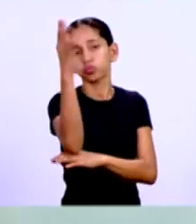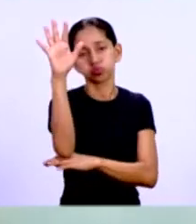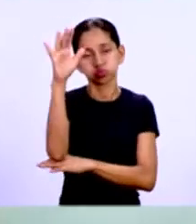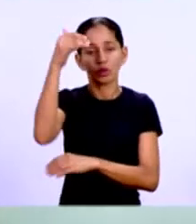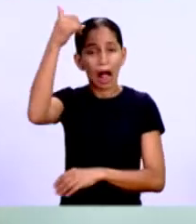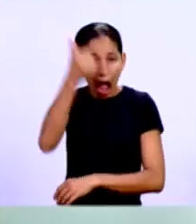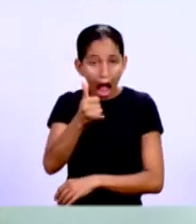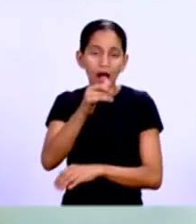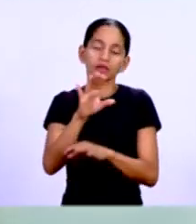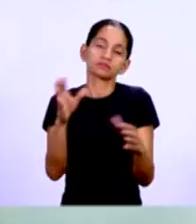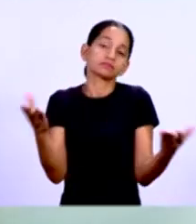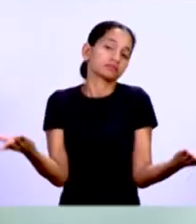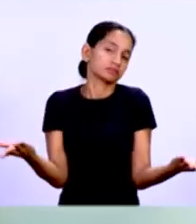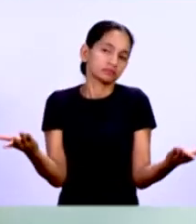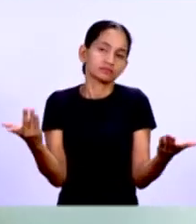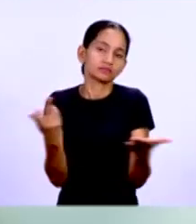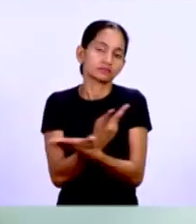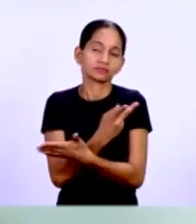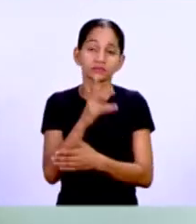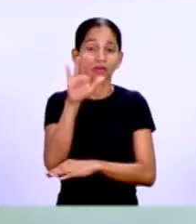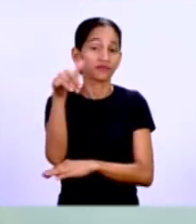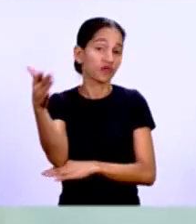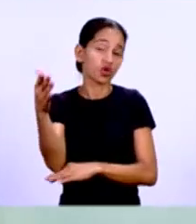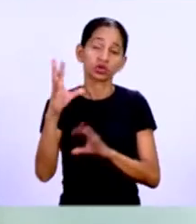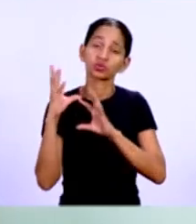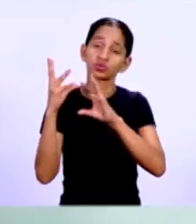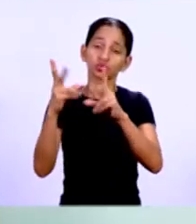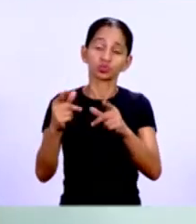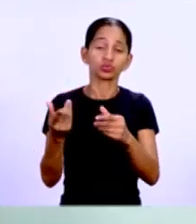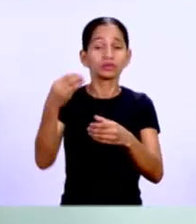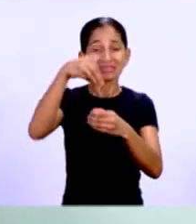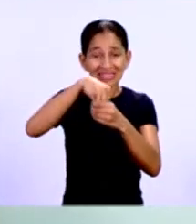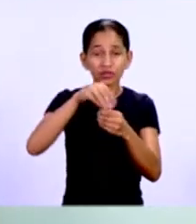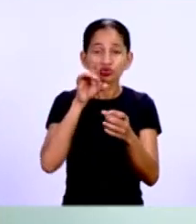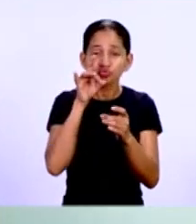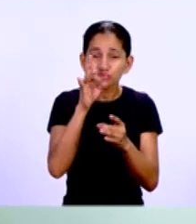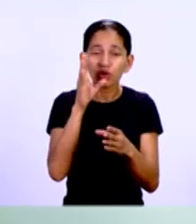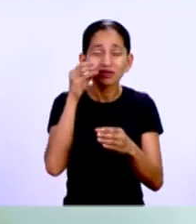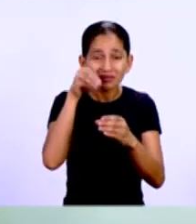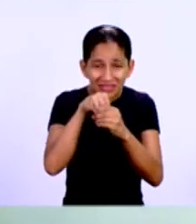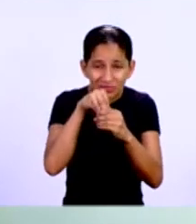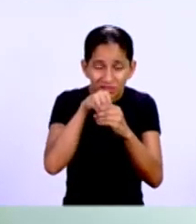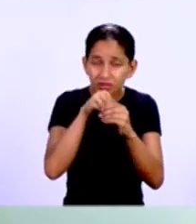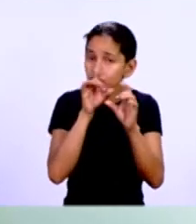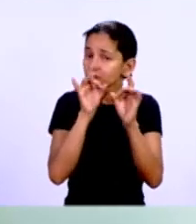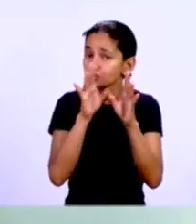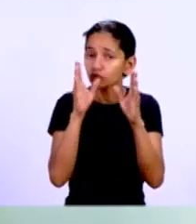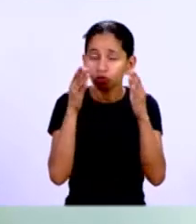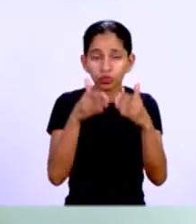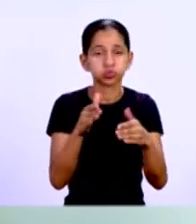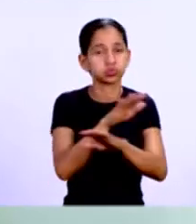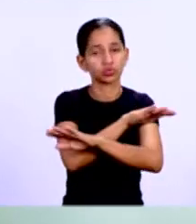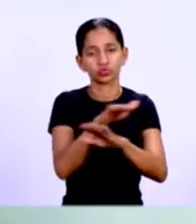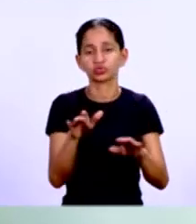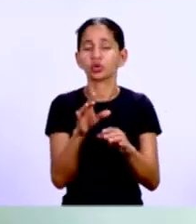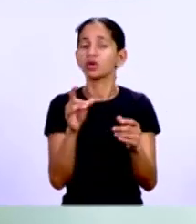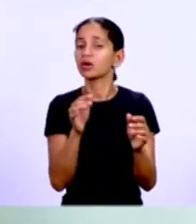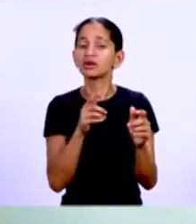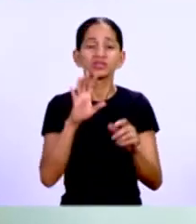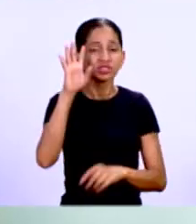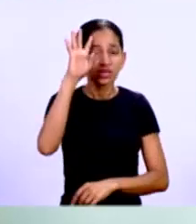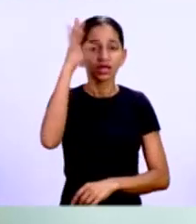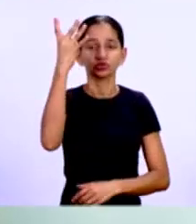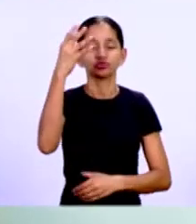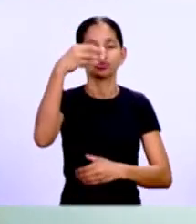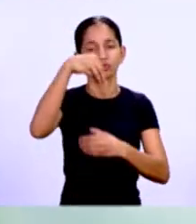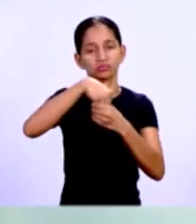cair na sua empresa, risco externo. E interno é aquele que é mais gerado pelas suas decisões de gestão da